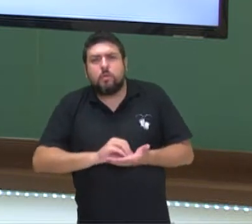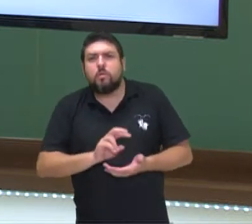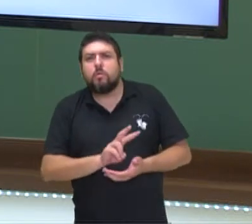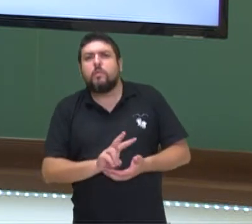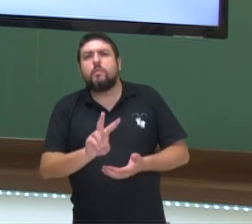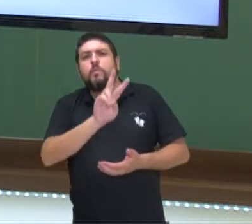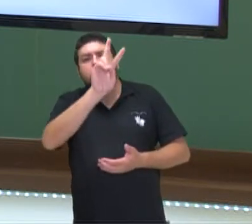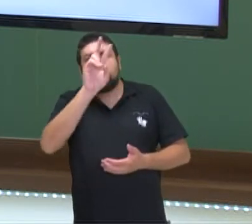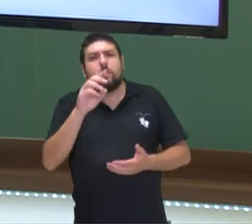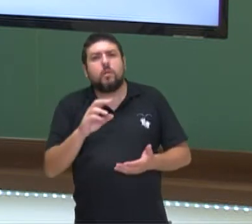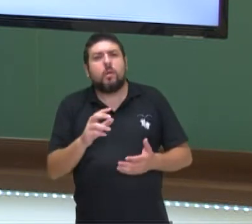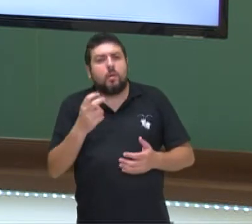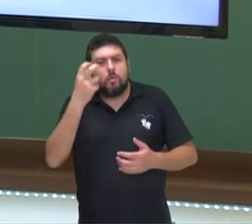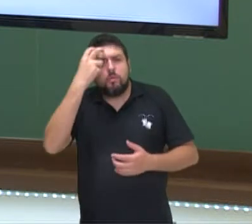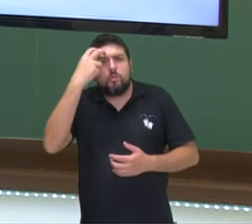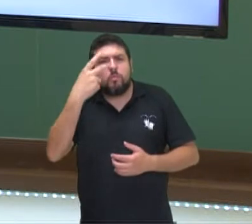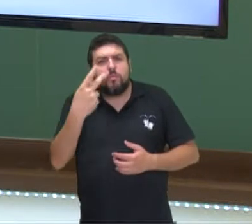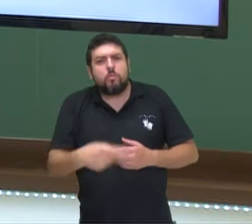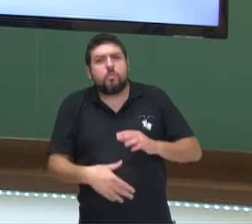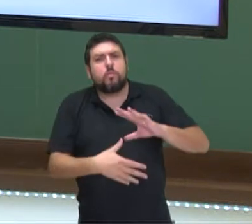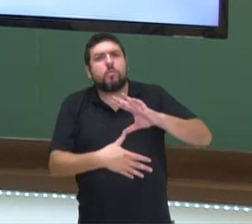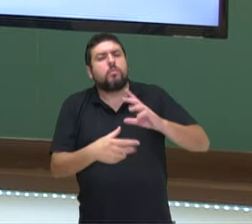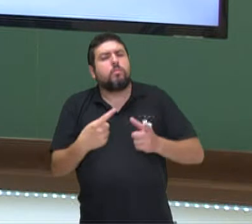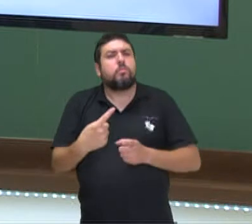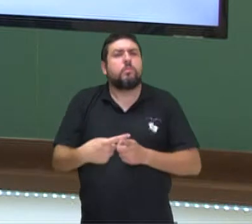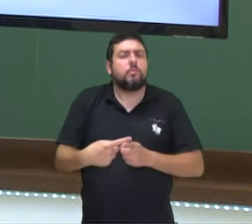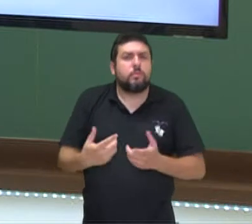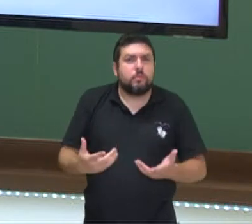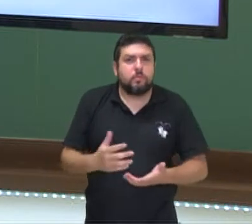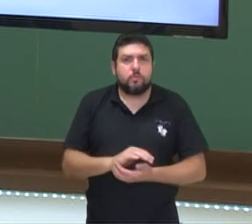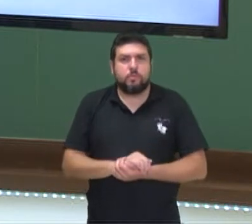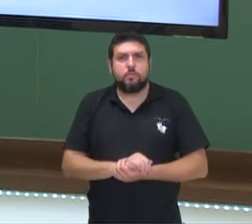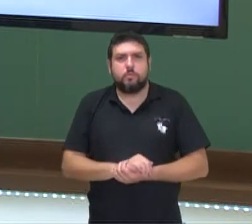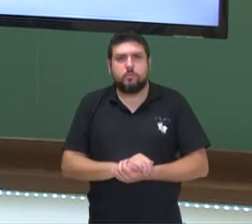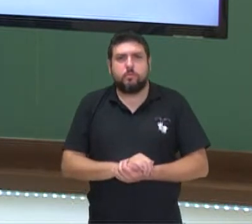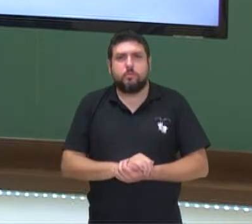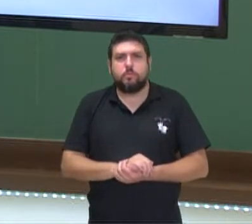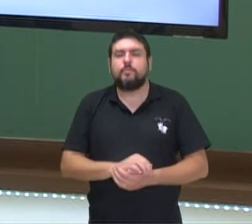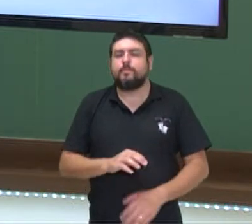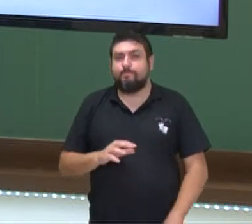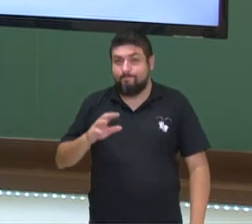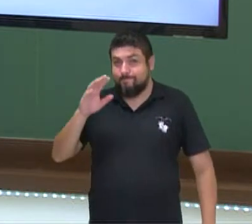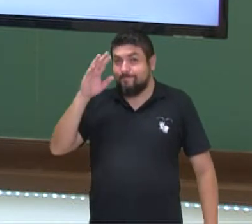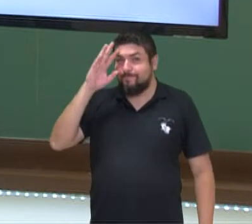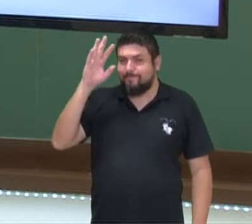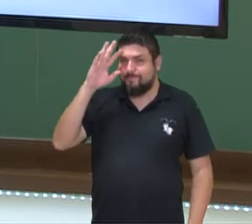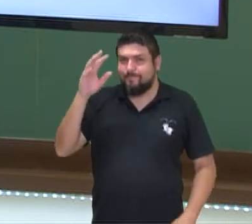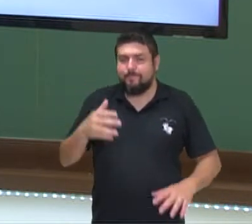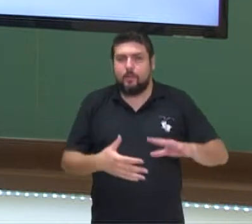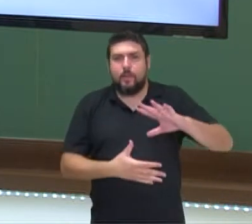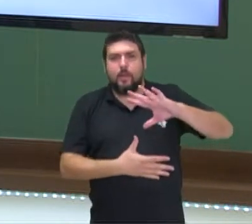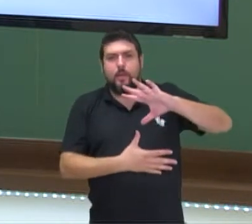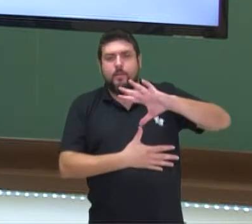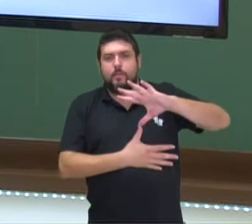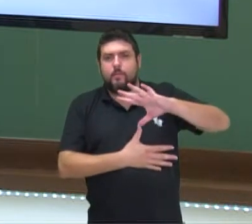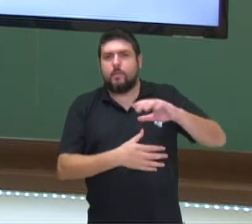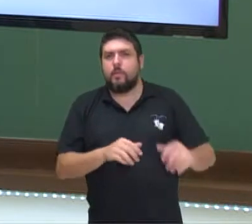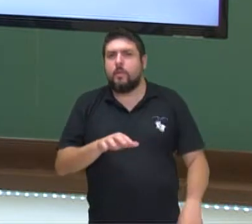devemos valorizar a cultura latino-americana, Estima-se, olha aqui pessoal, que a América era habitada por cerca